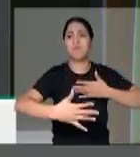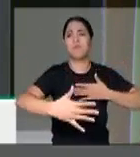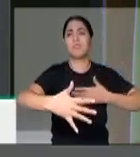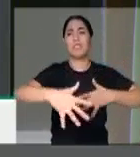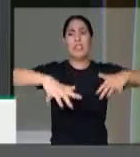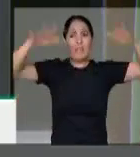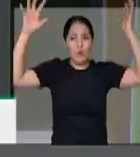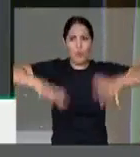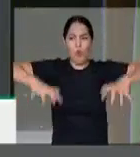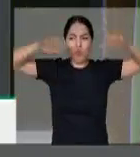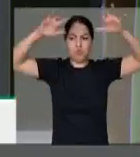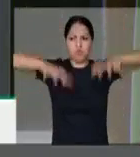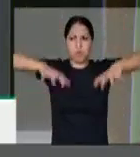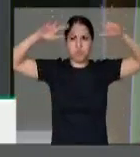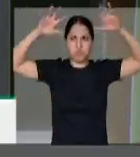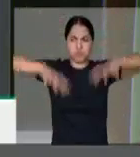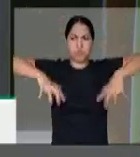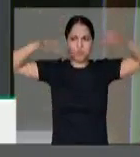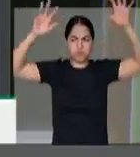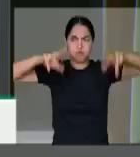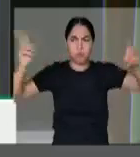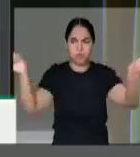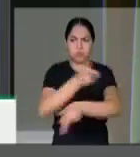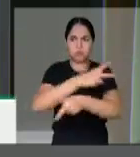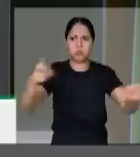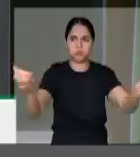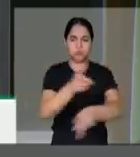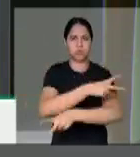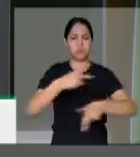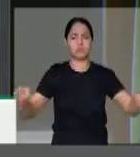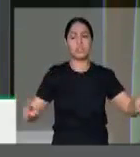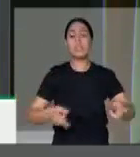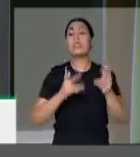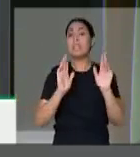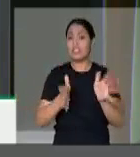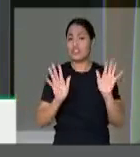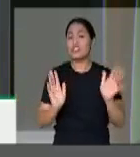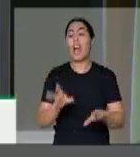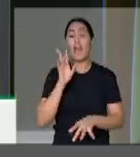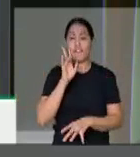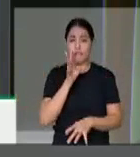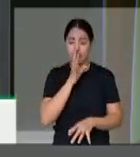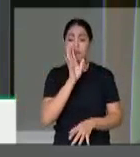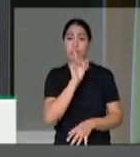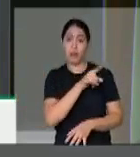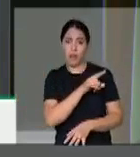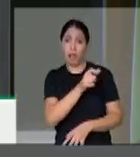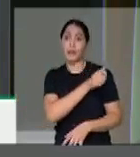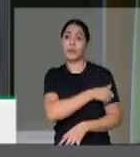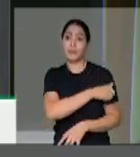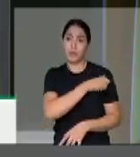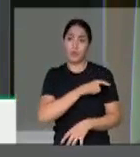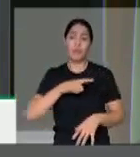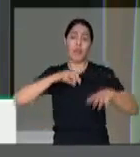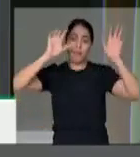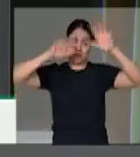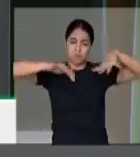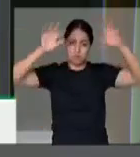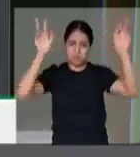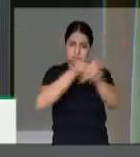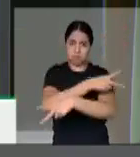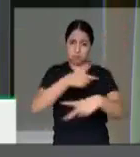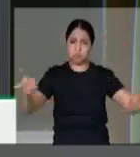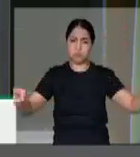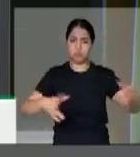ficam mais severos, como, Carla, temos visto lá no nosso Rio de Janeiro, com os temporais causando